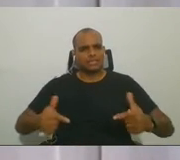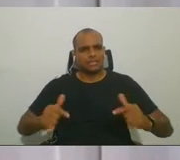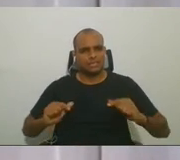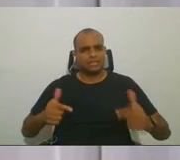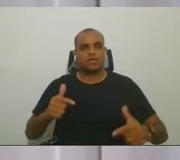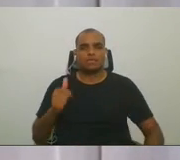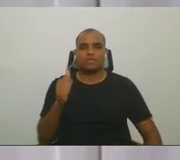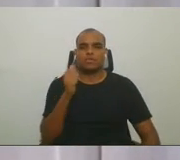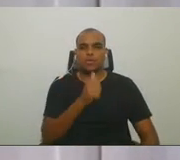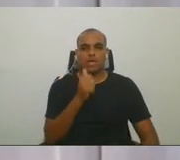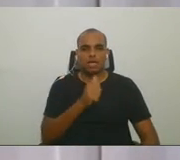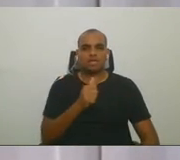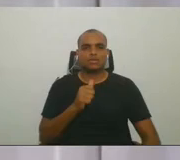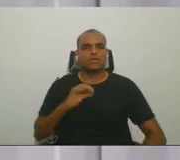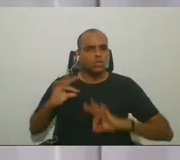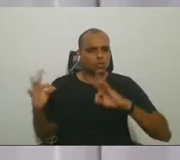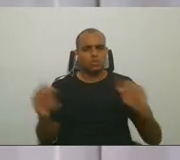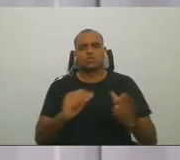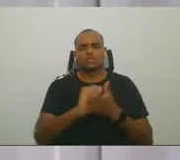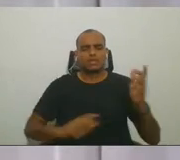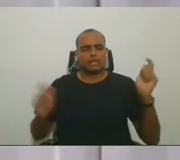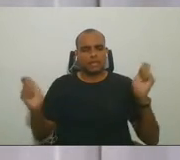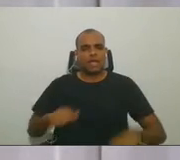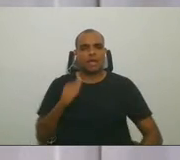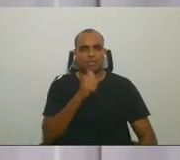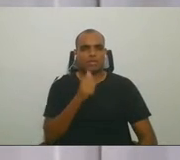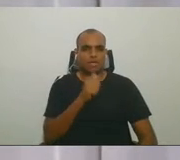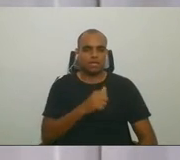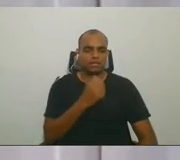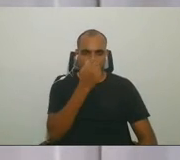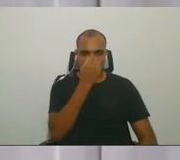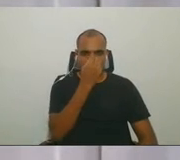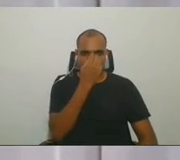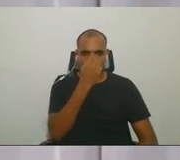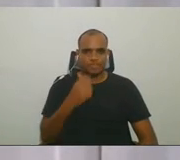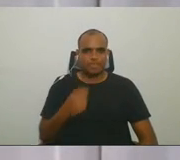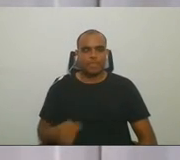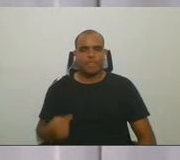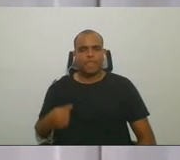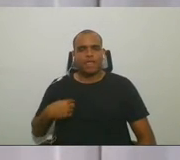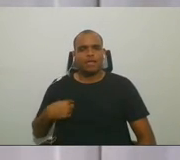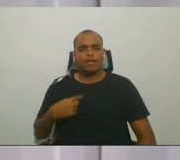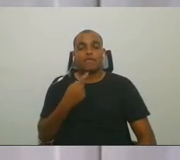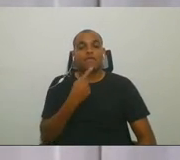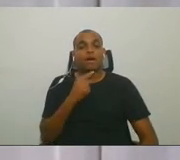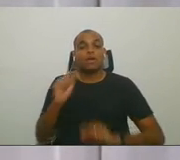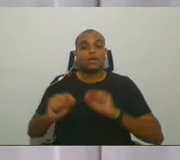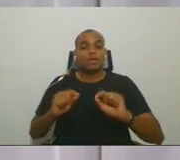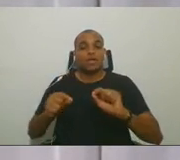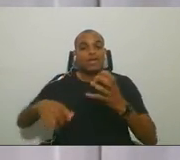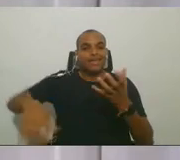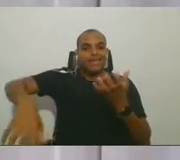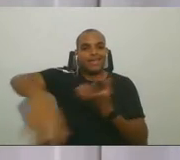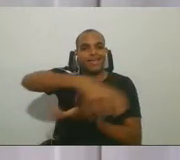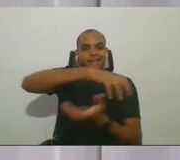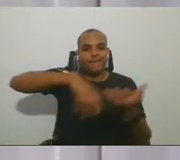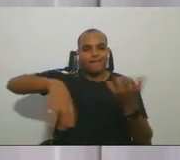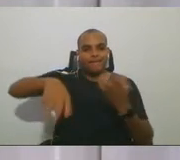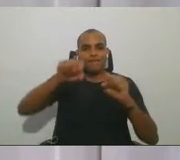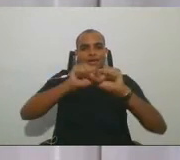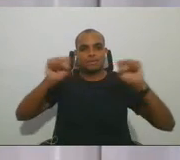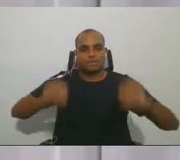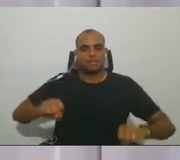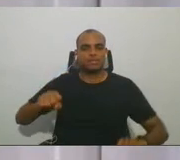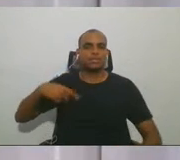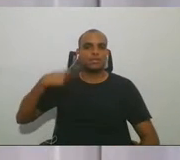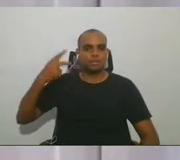mulheres. E quero me referir às reformas dos sistemas políticos em ordem de